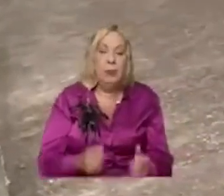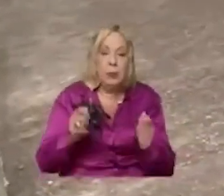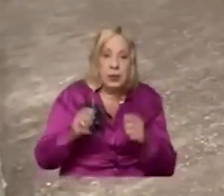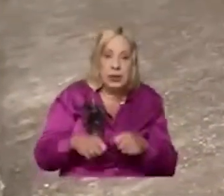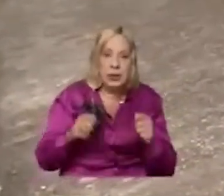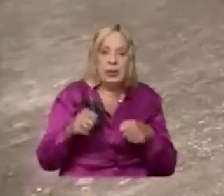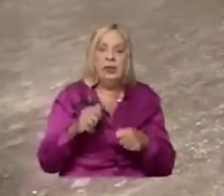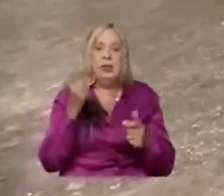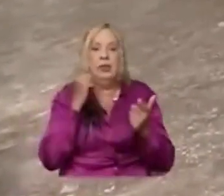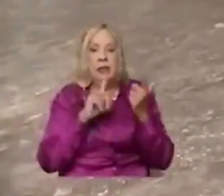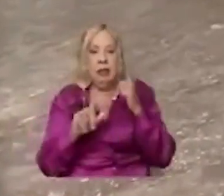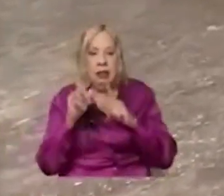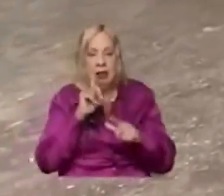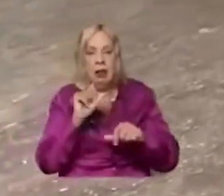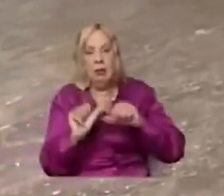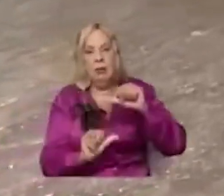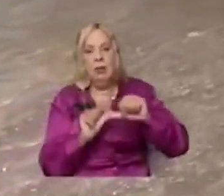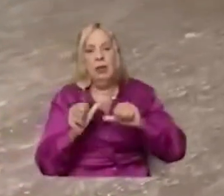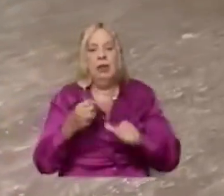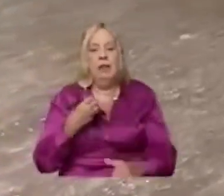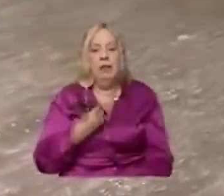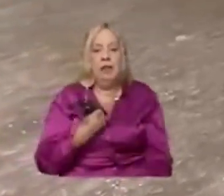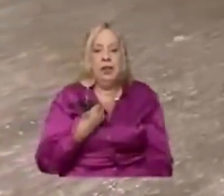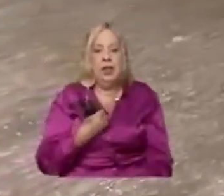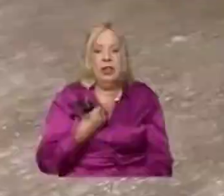mudar de vida com o Caju Cap.